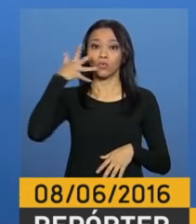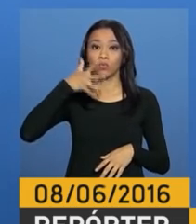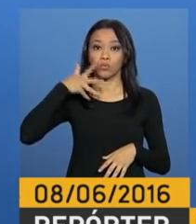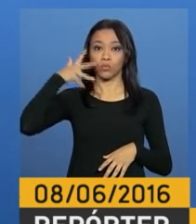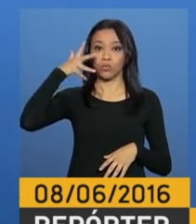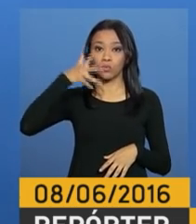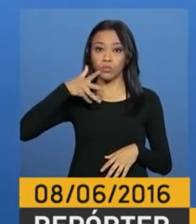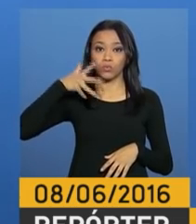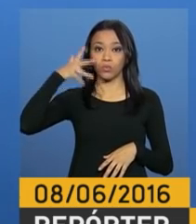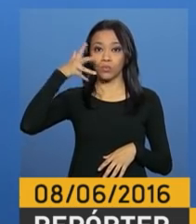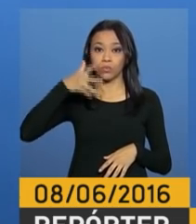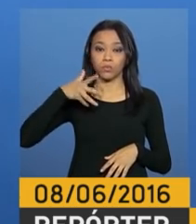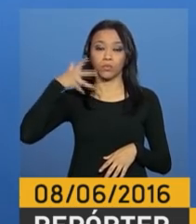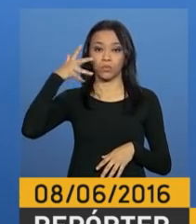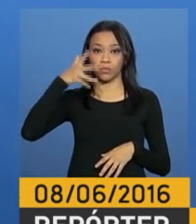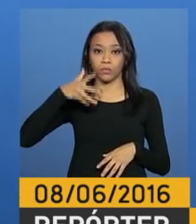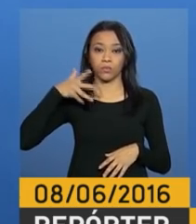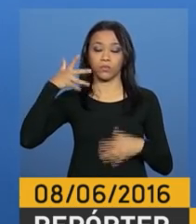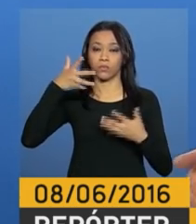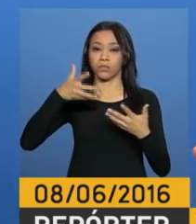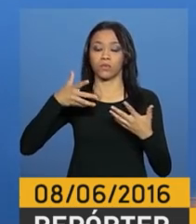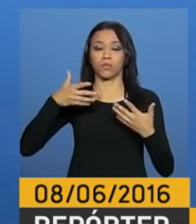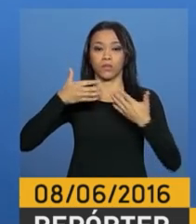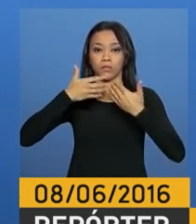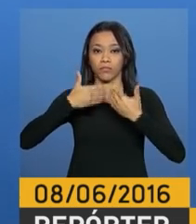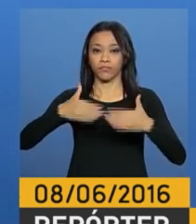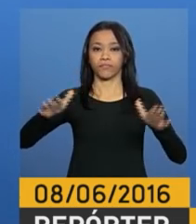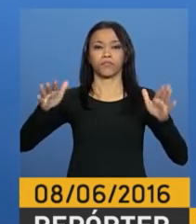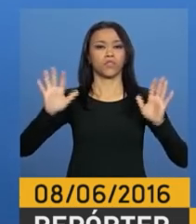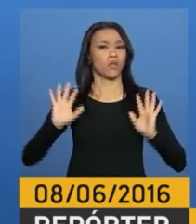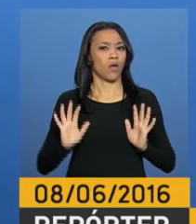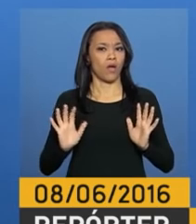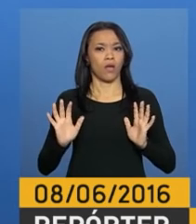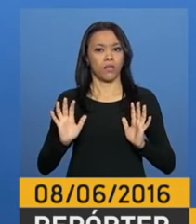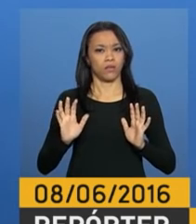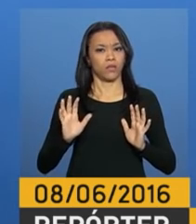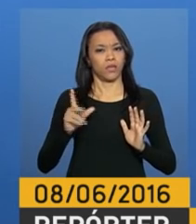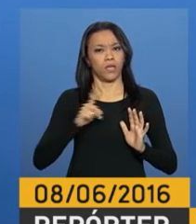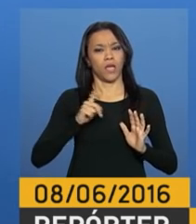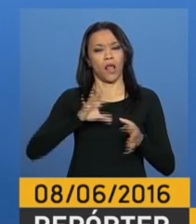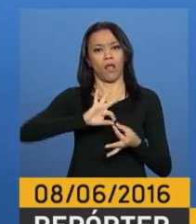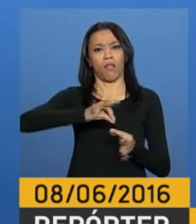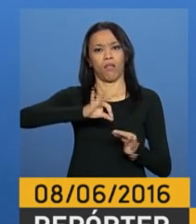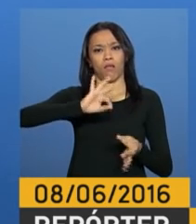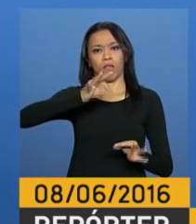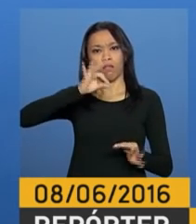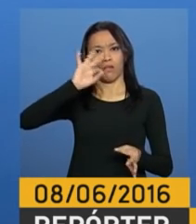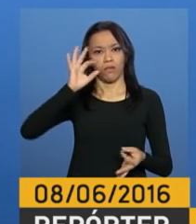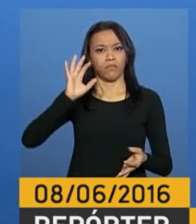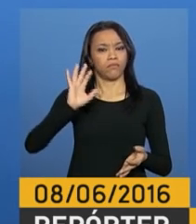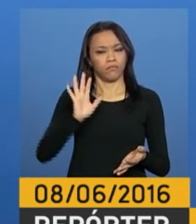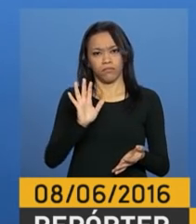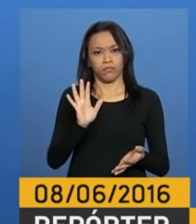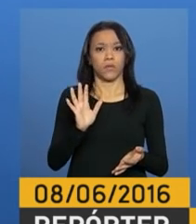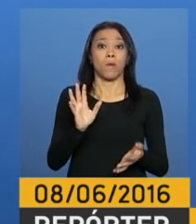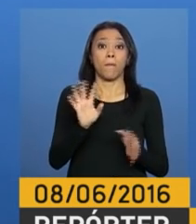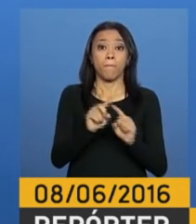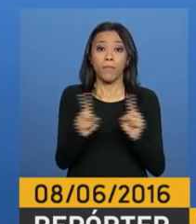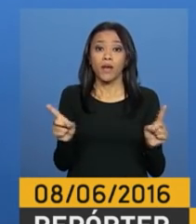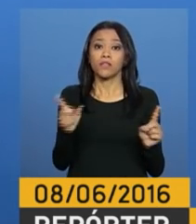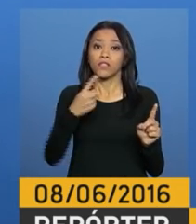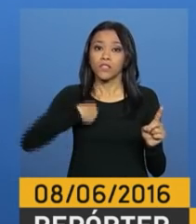posse de vossa excelência um trecho relativamente longo até é dedicado à necessidade de